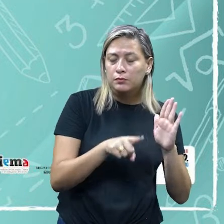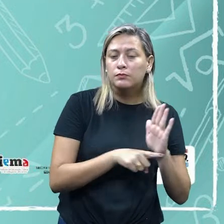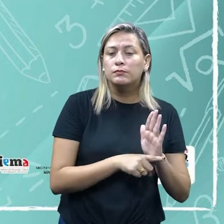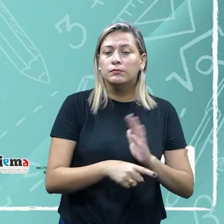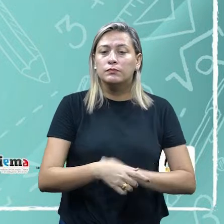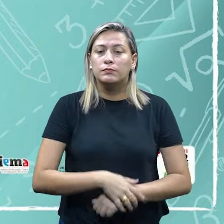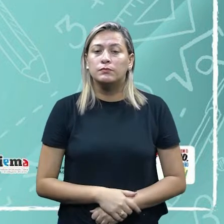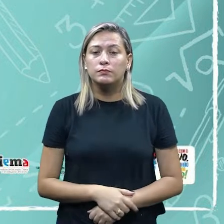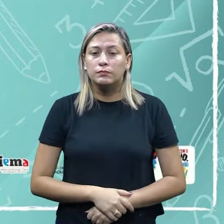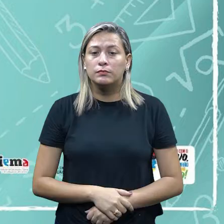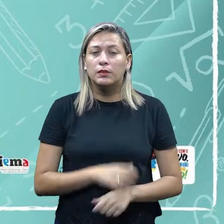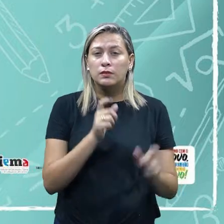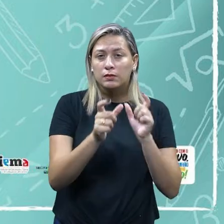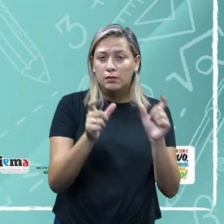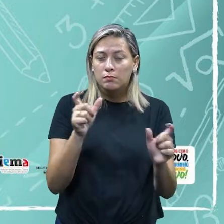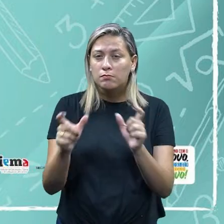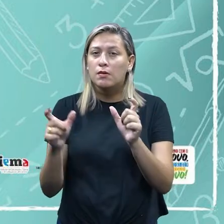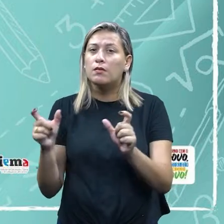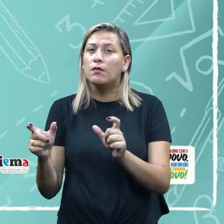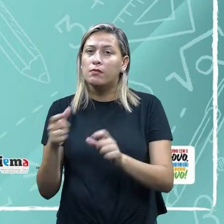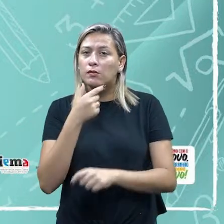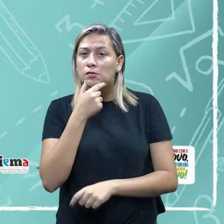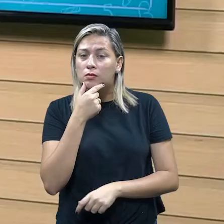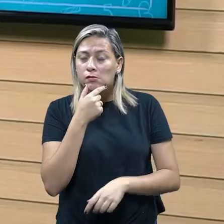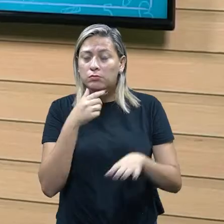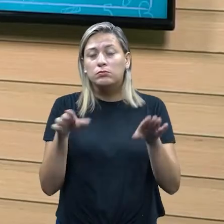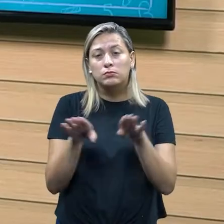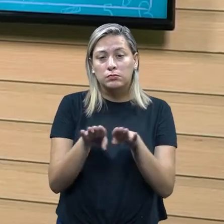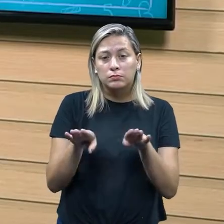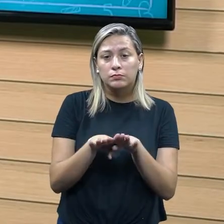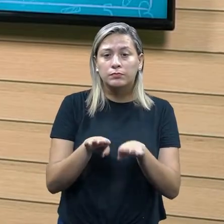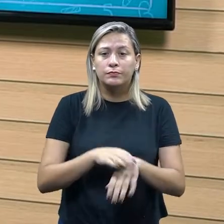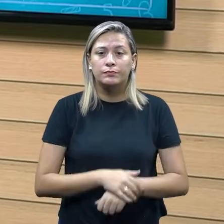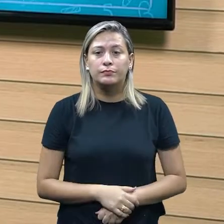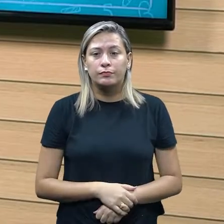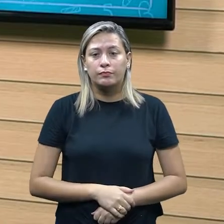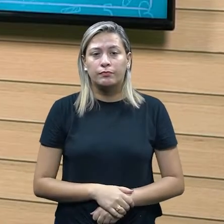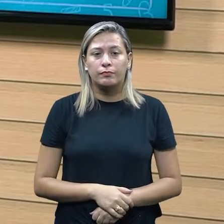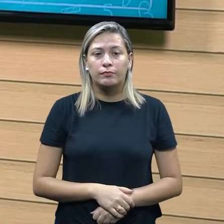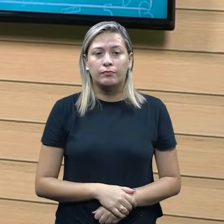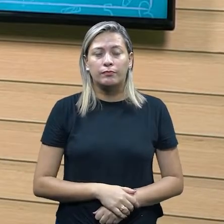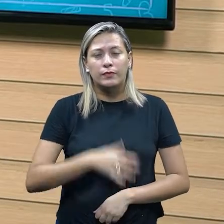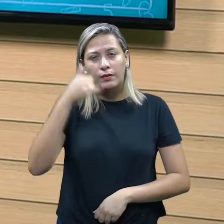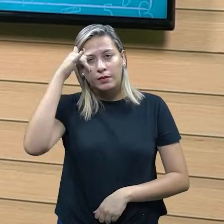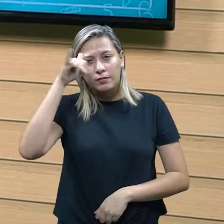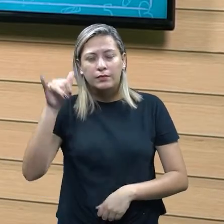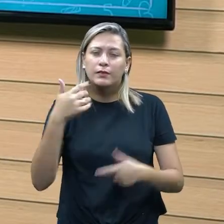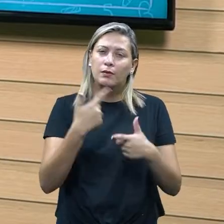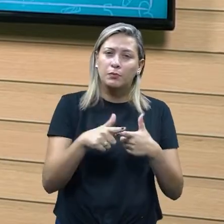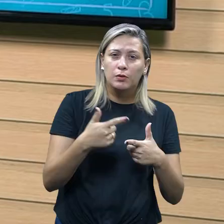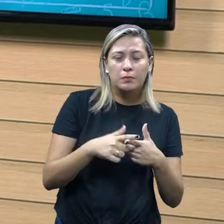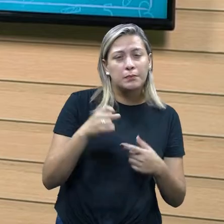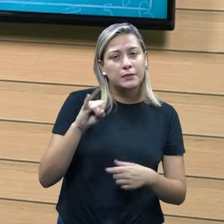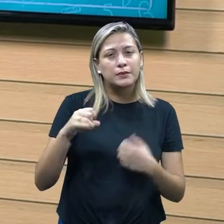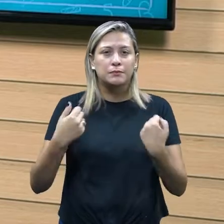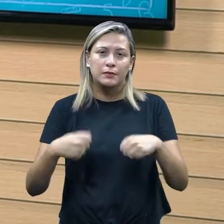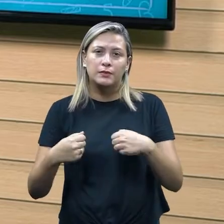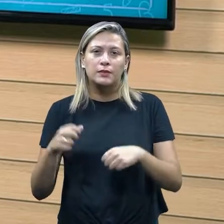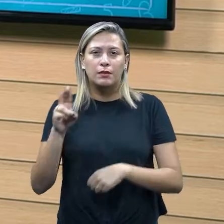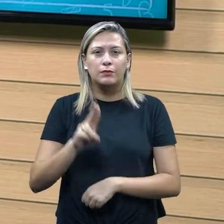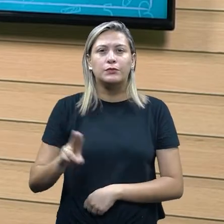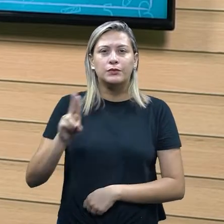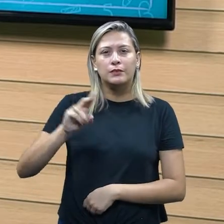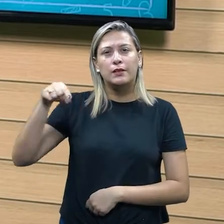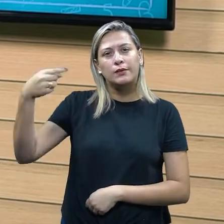os programas e os termos em inglês também, para que você não tenha problemas caso precise utilizar em outro lugar. Você vai